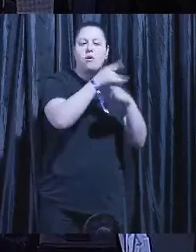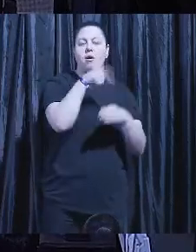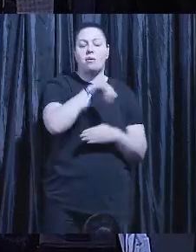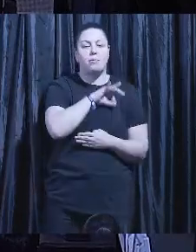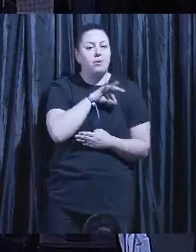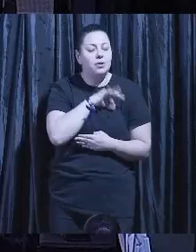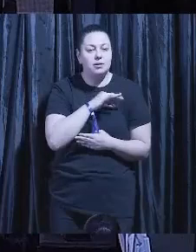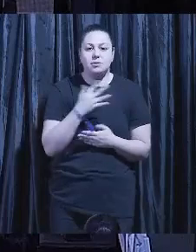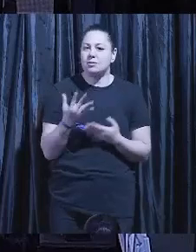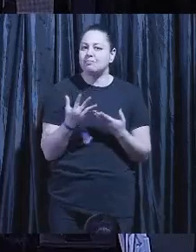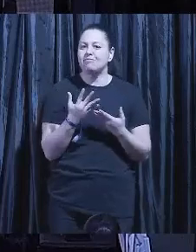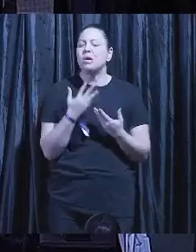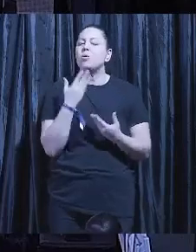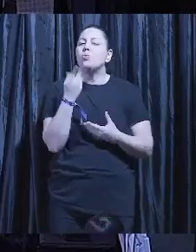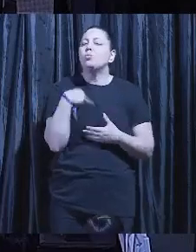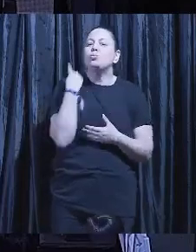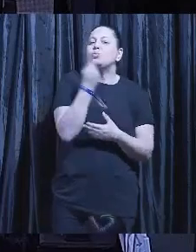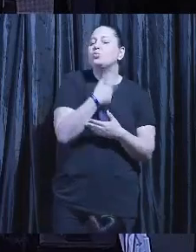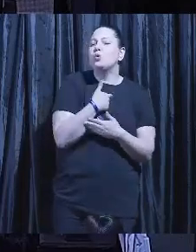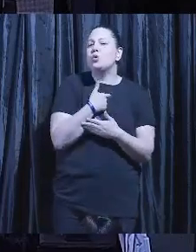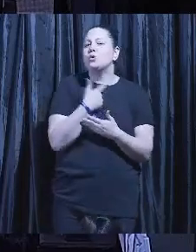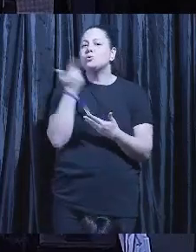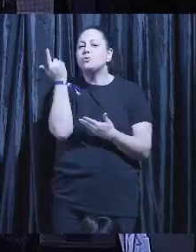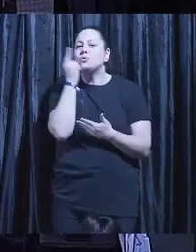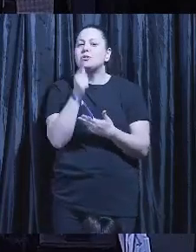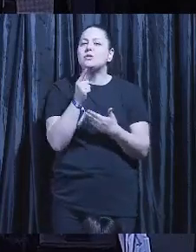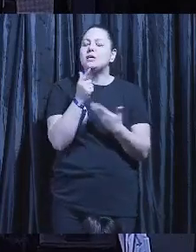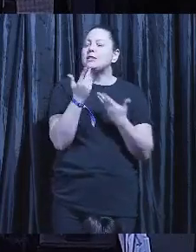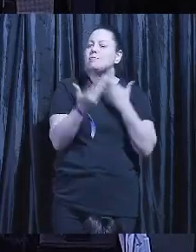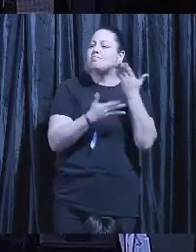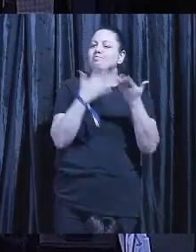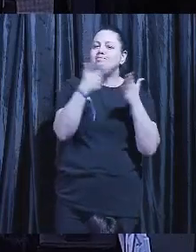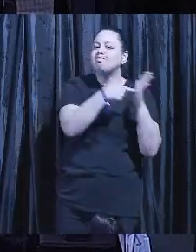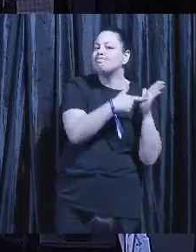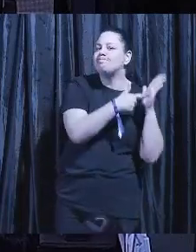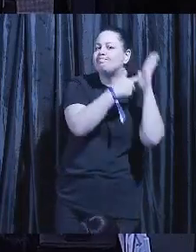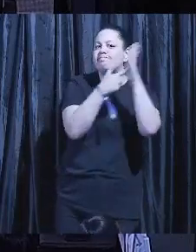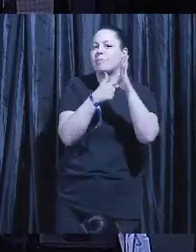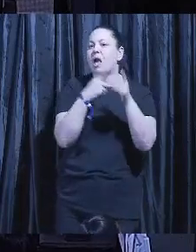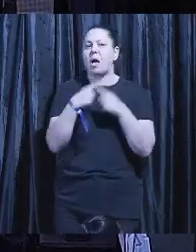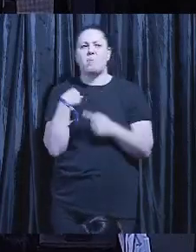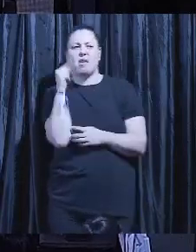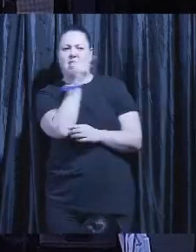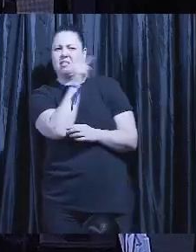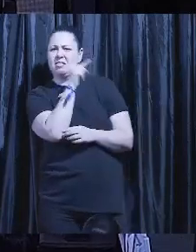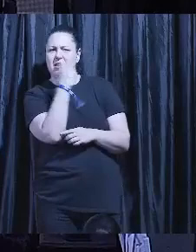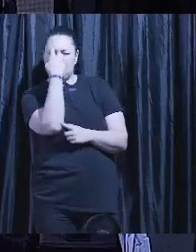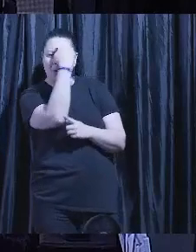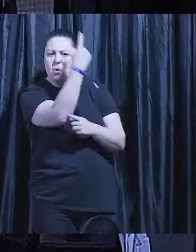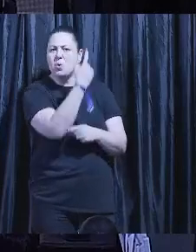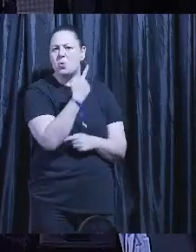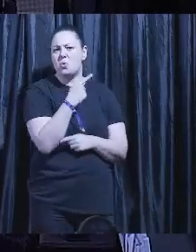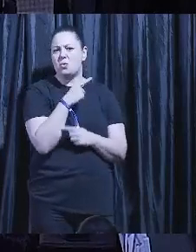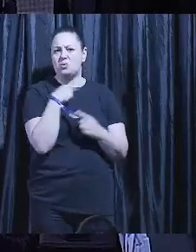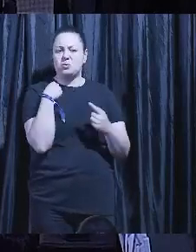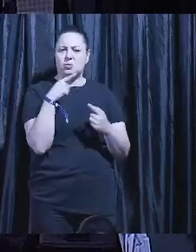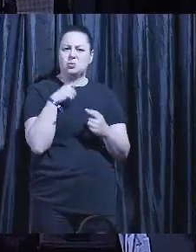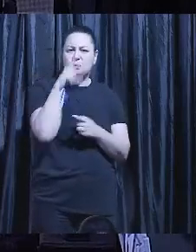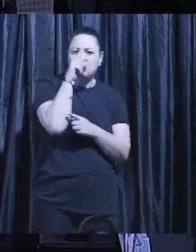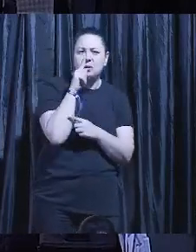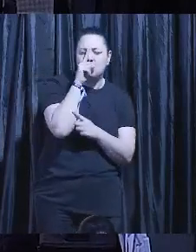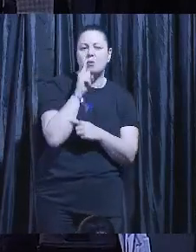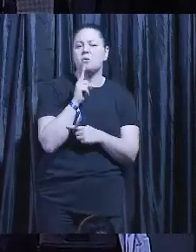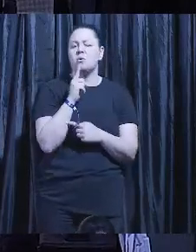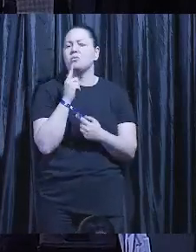então, como é que a gente... E que é justificável, porque lá é perigoso e violento, e tudo de ruim está lá, então isso é